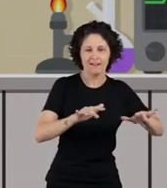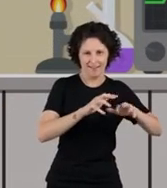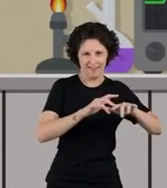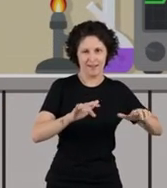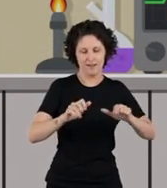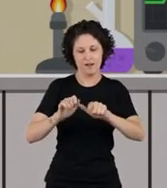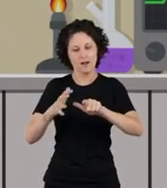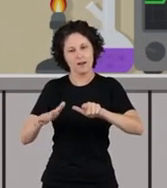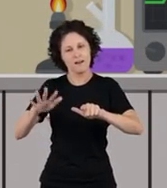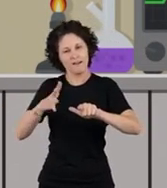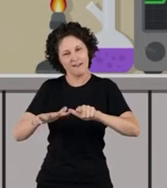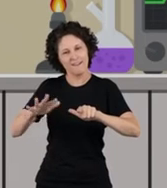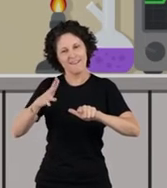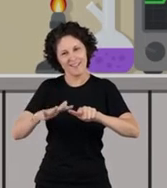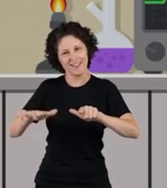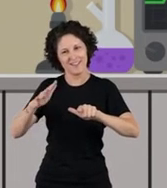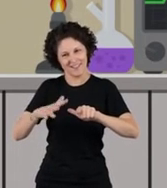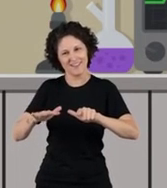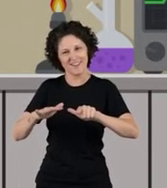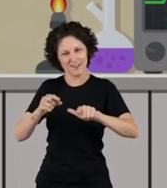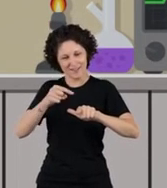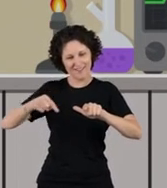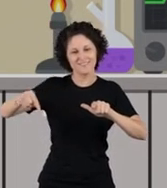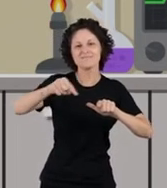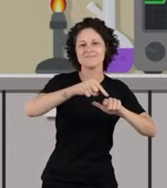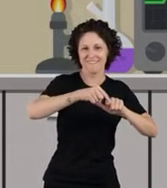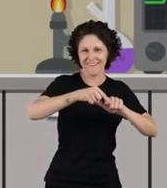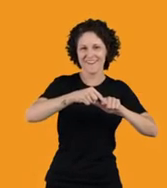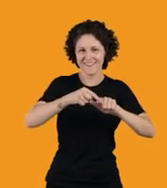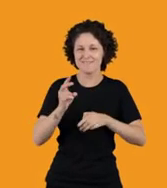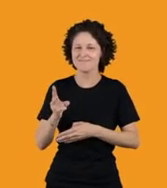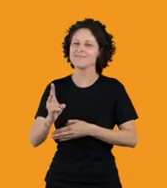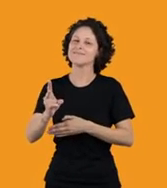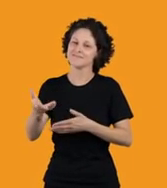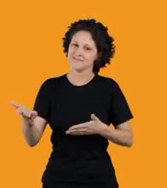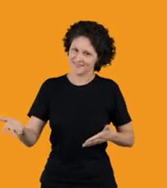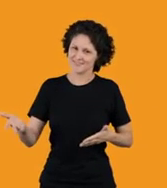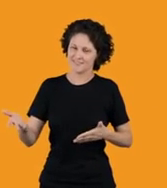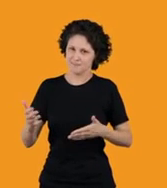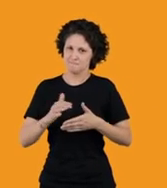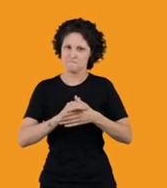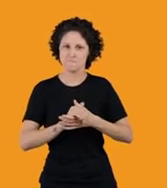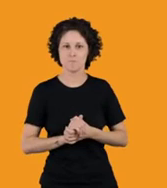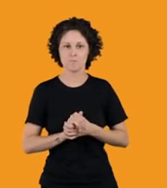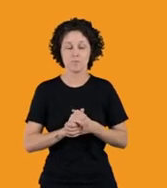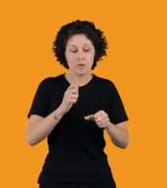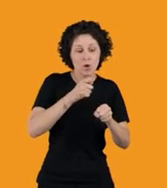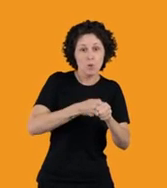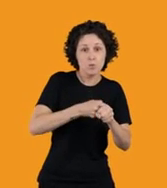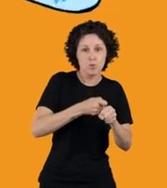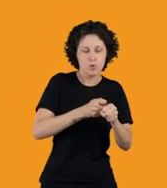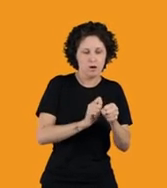em seu estado sólido, o gelo, e no final do processo era gelo de novo. Você sabia que a água também consegue